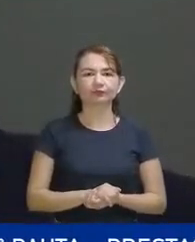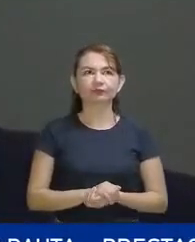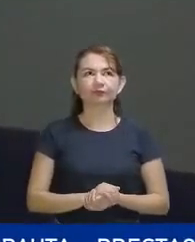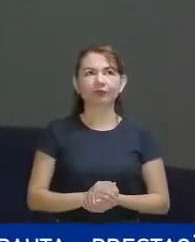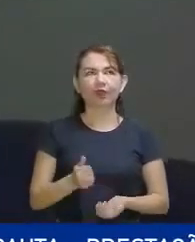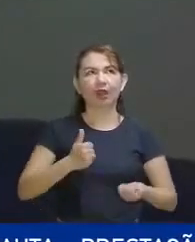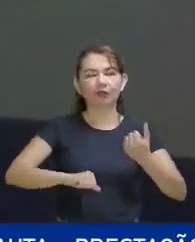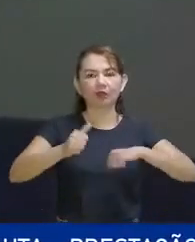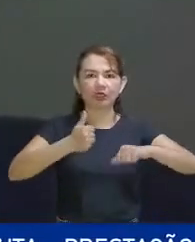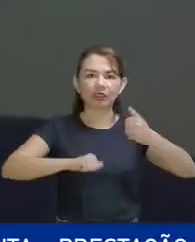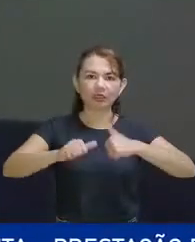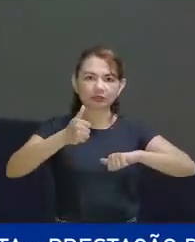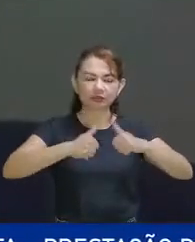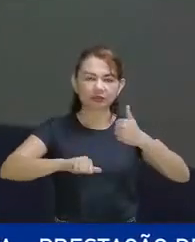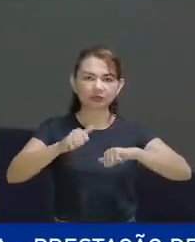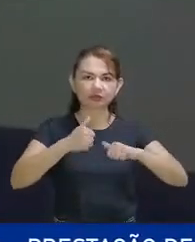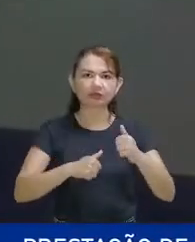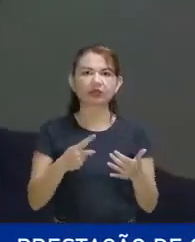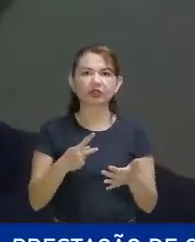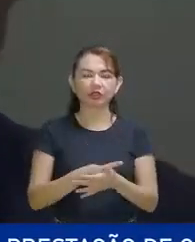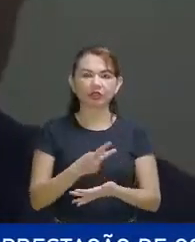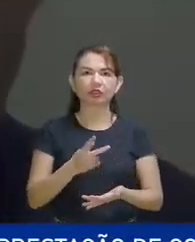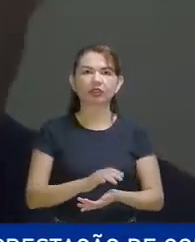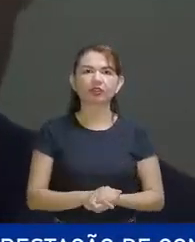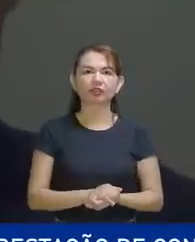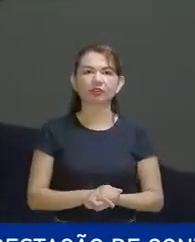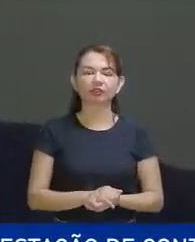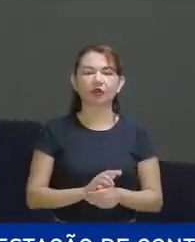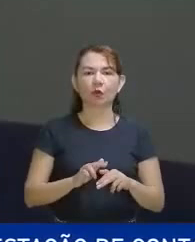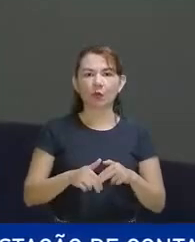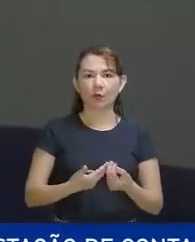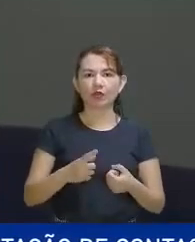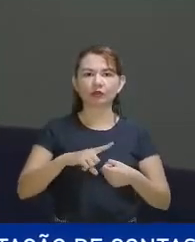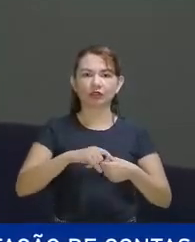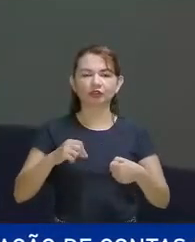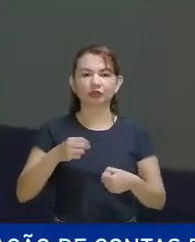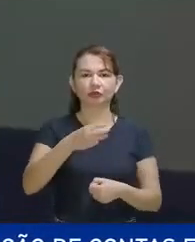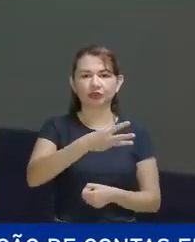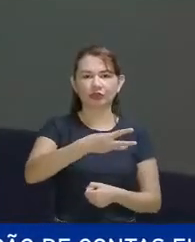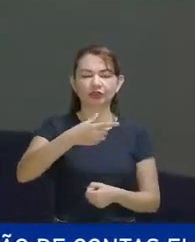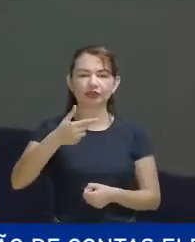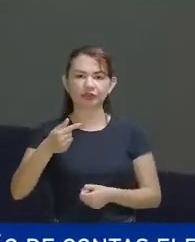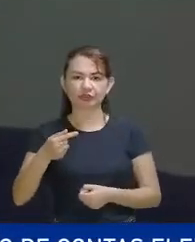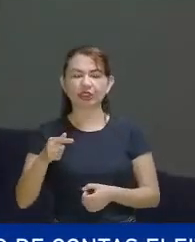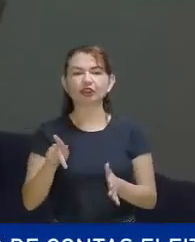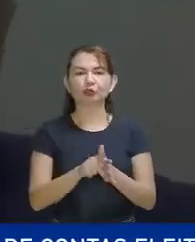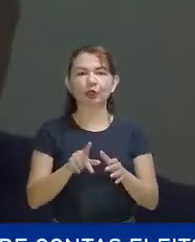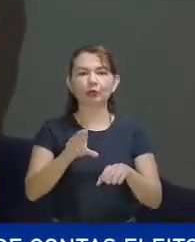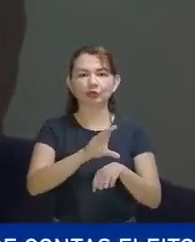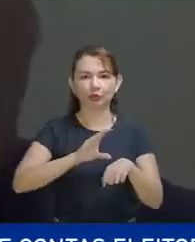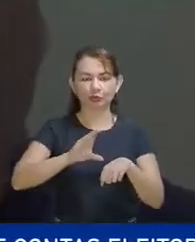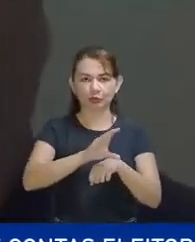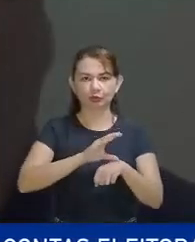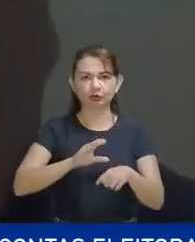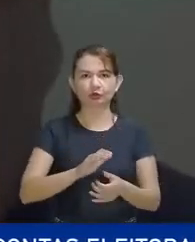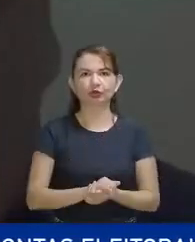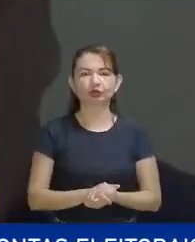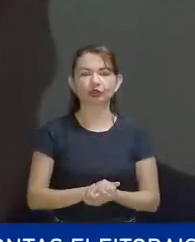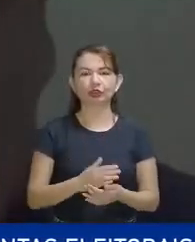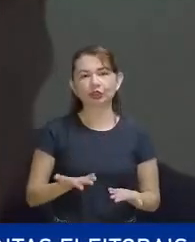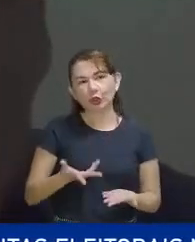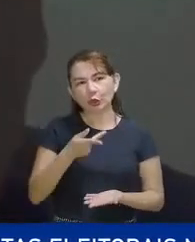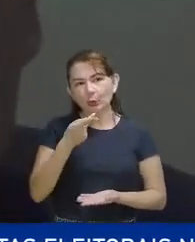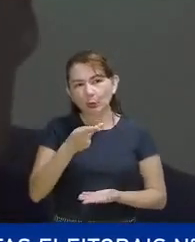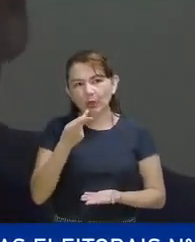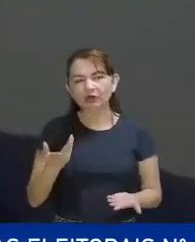Nessa análise aí realizada à luz do artigo 37 da Constituição. Tá bom? Deixa uma pequena